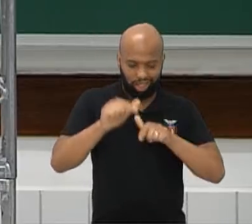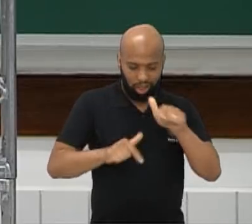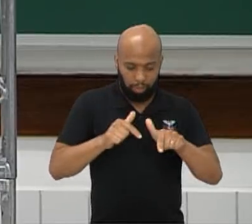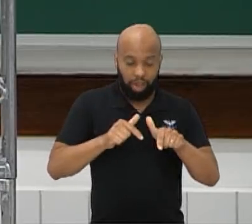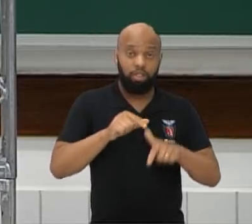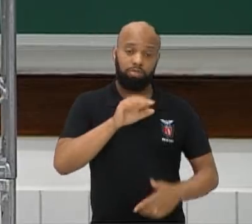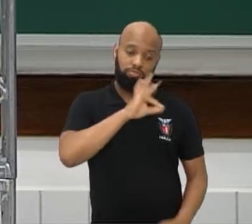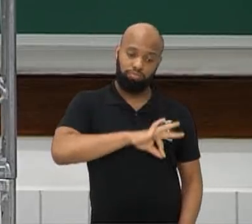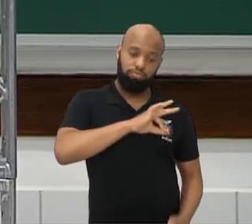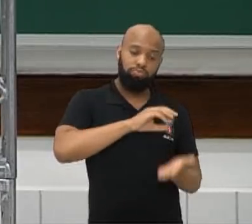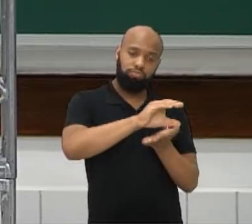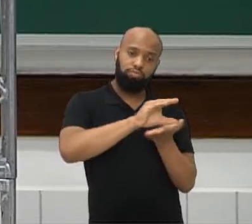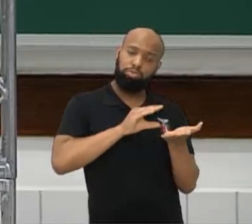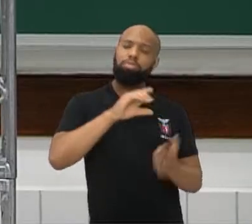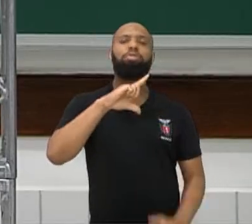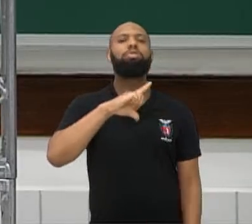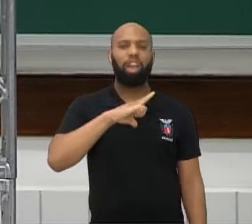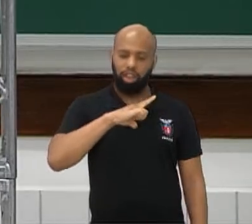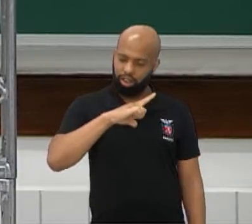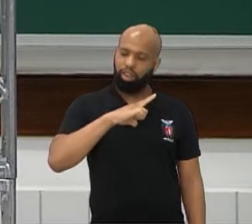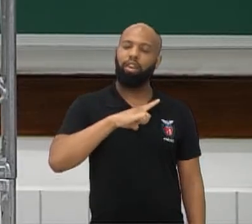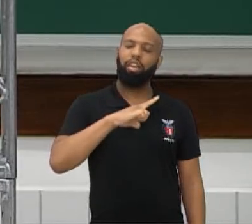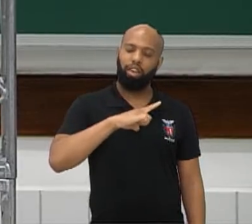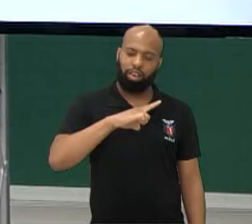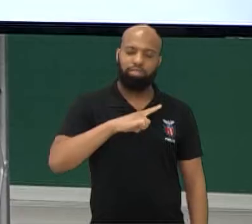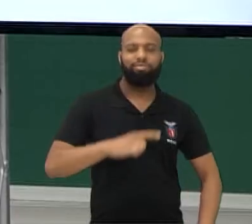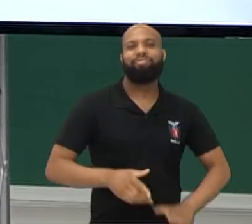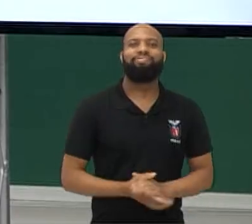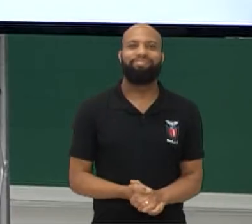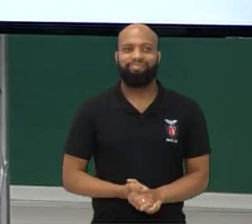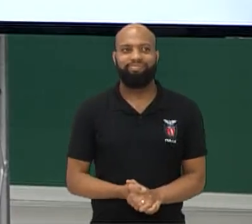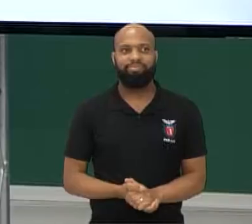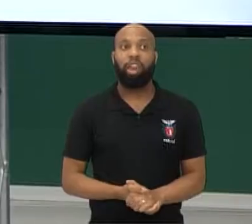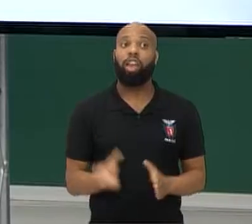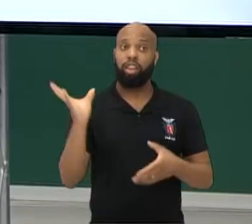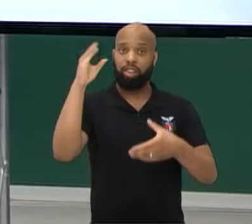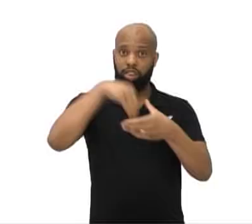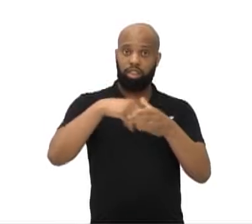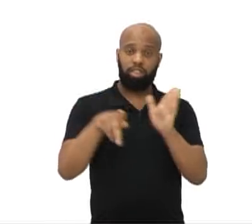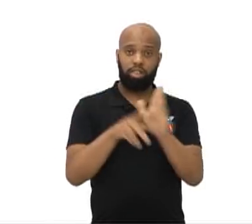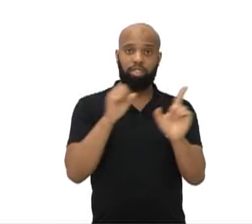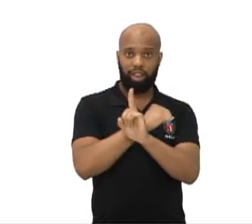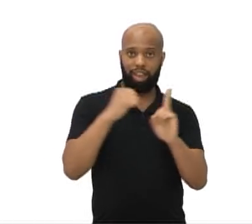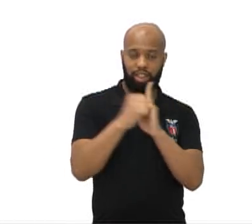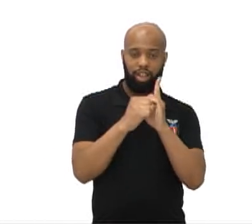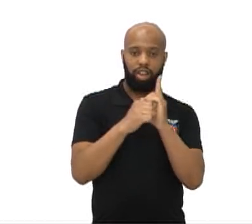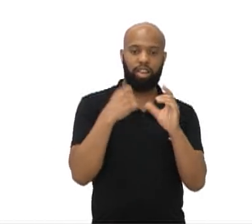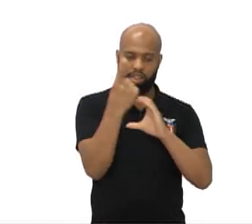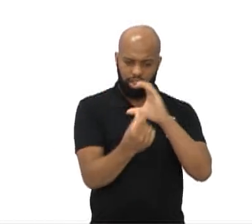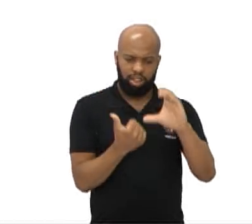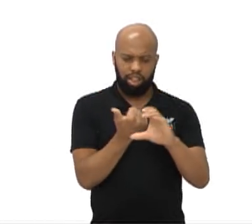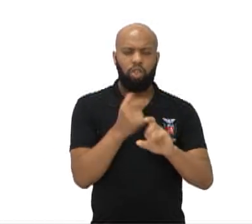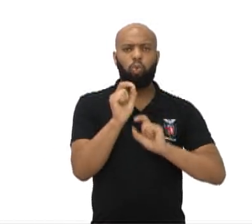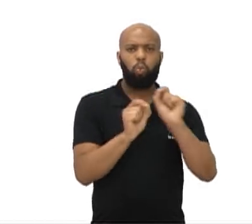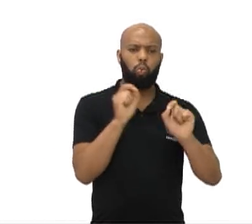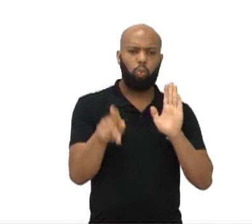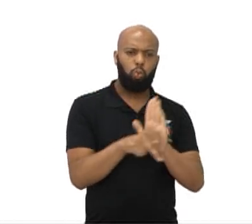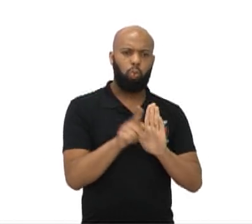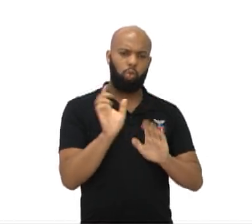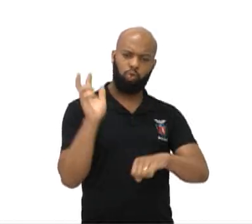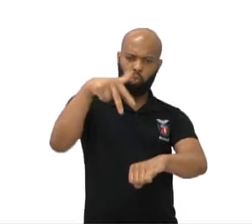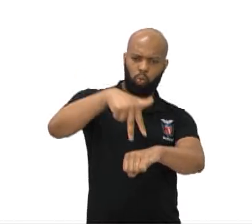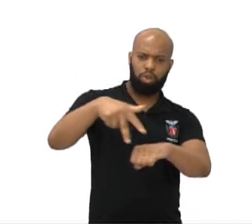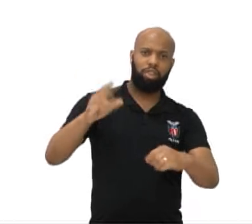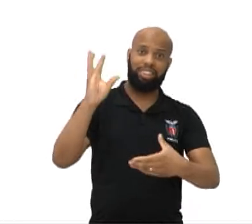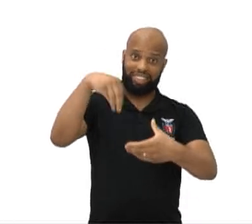ele é assalariado, as pessoas ganham um salário para receber. Na sociedade capitalista, o que define a posição de um indivíduo na